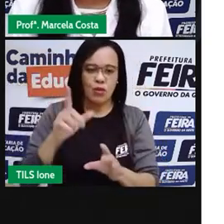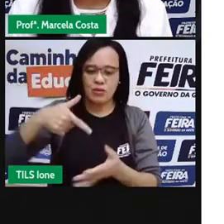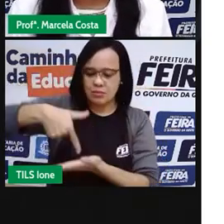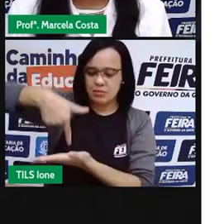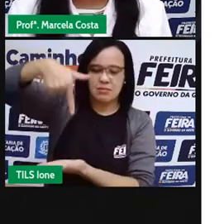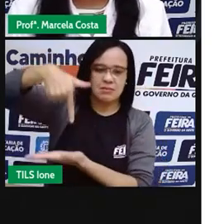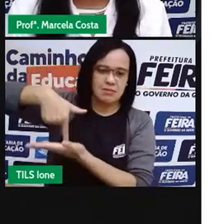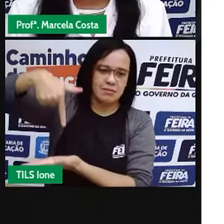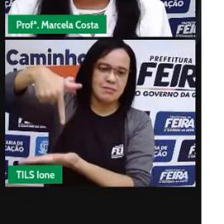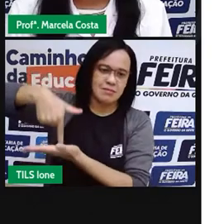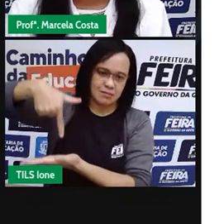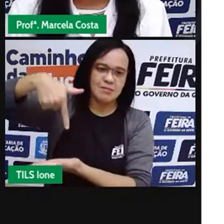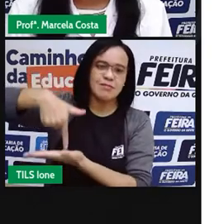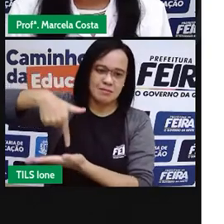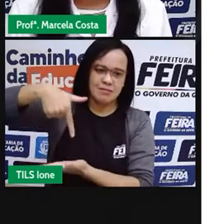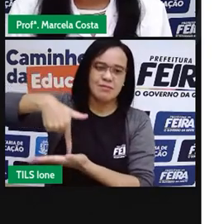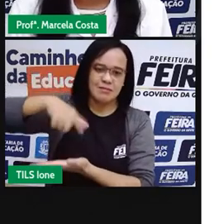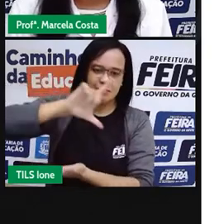Olha.